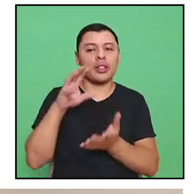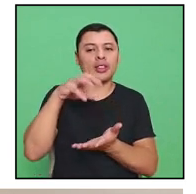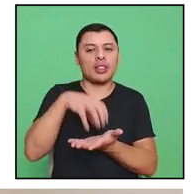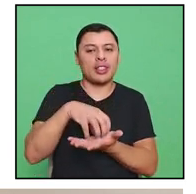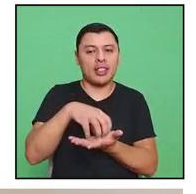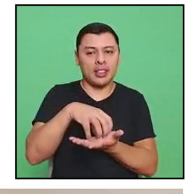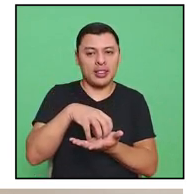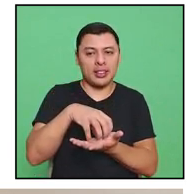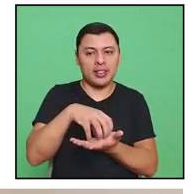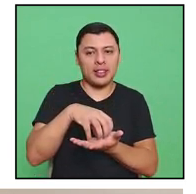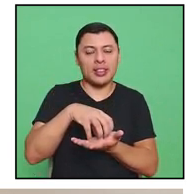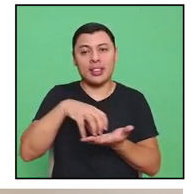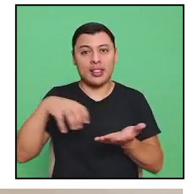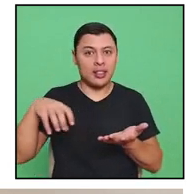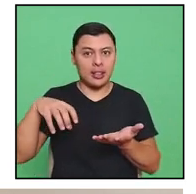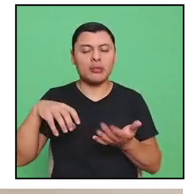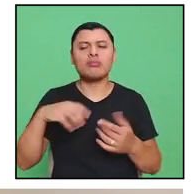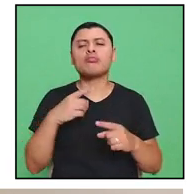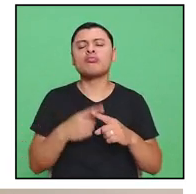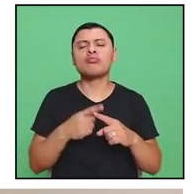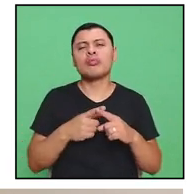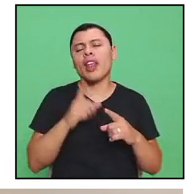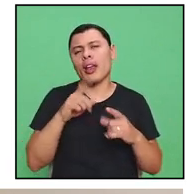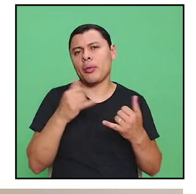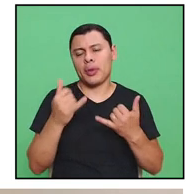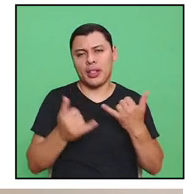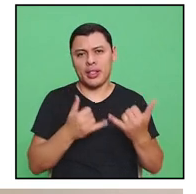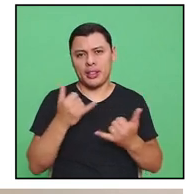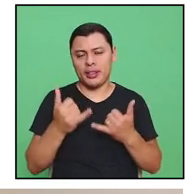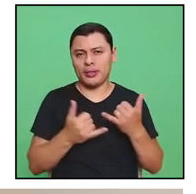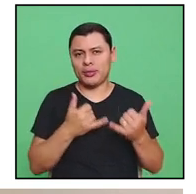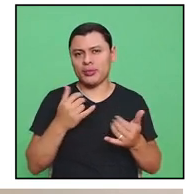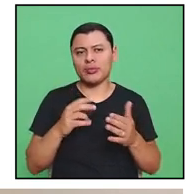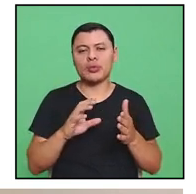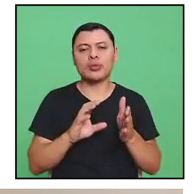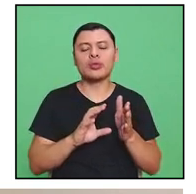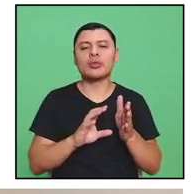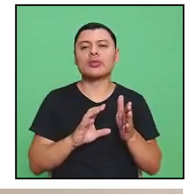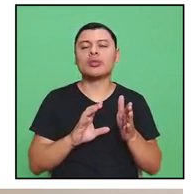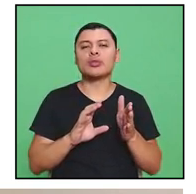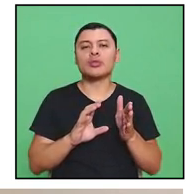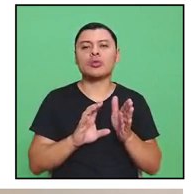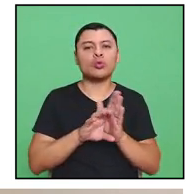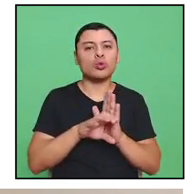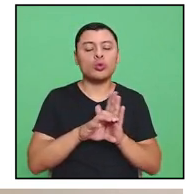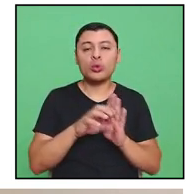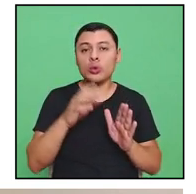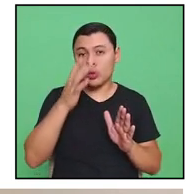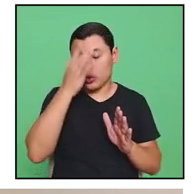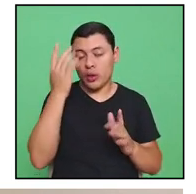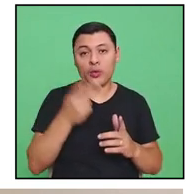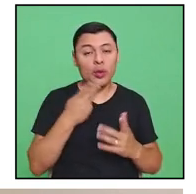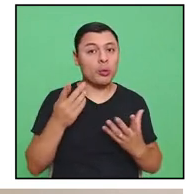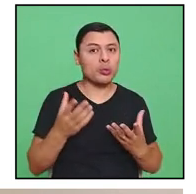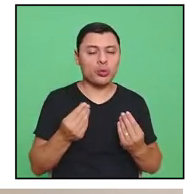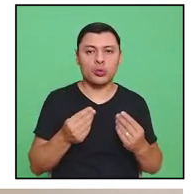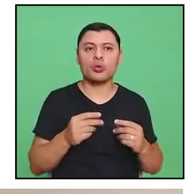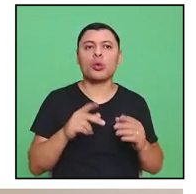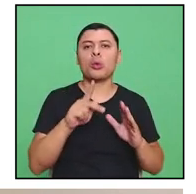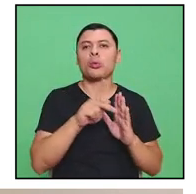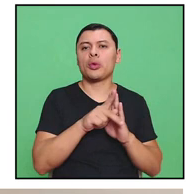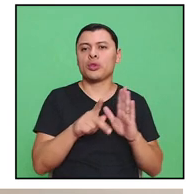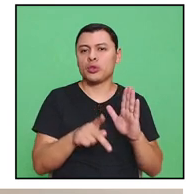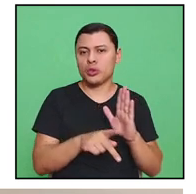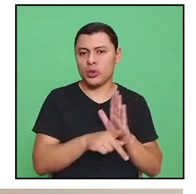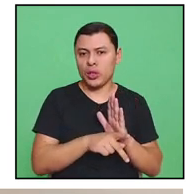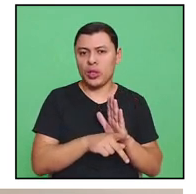um conceito que é muito, que tem sido evocado por muitos projetos